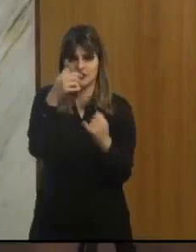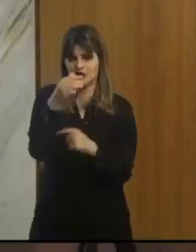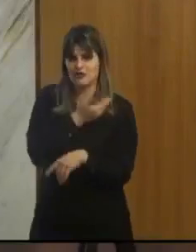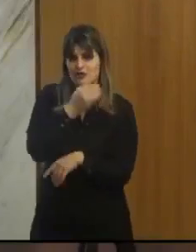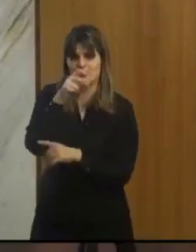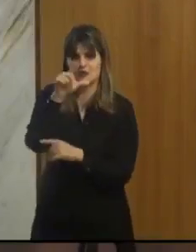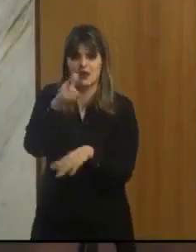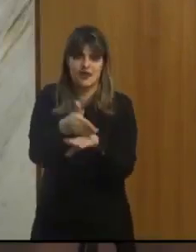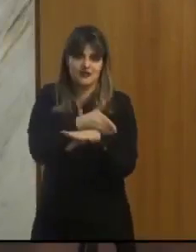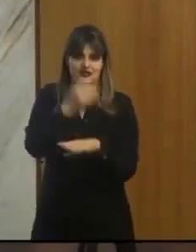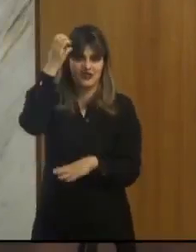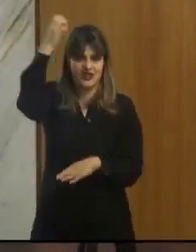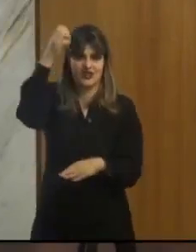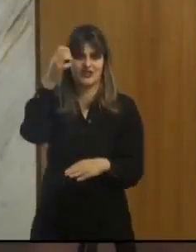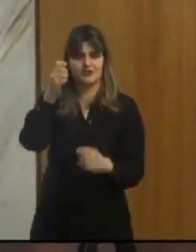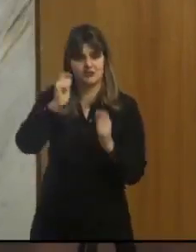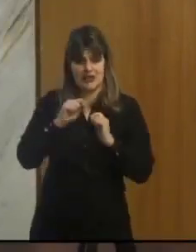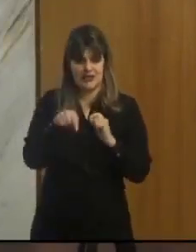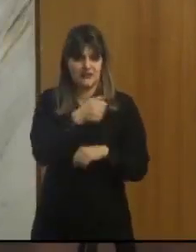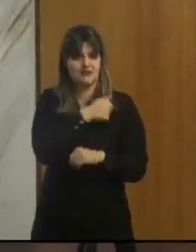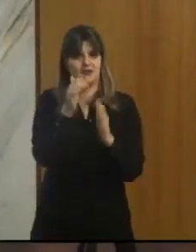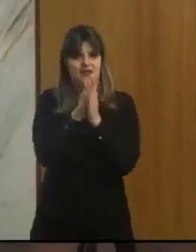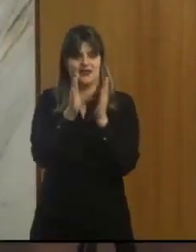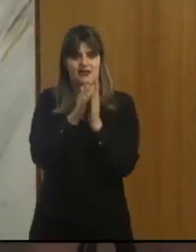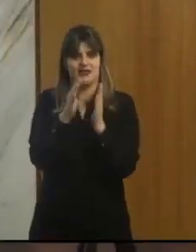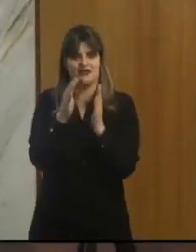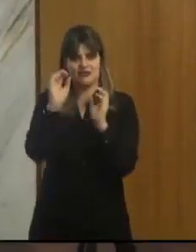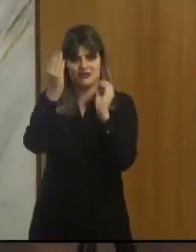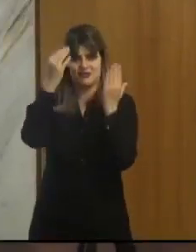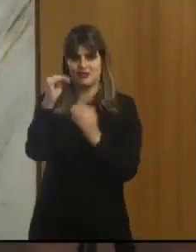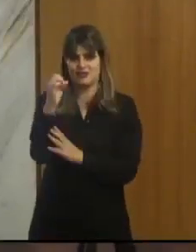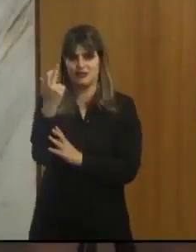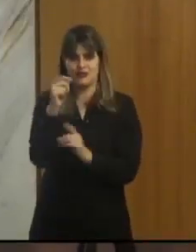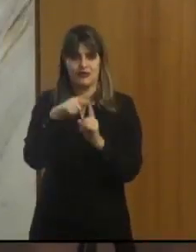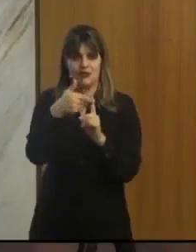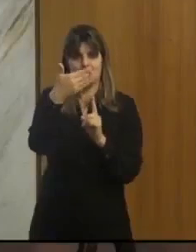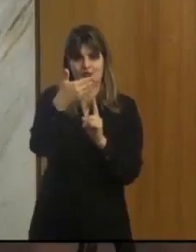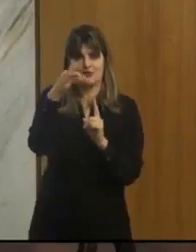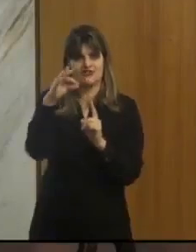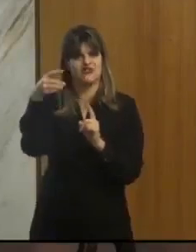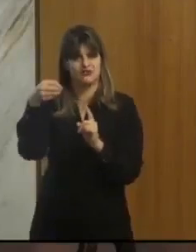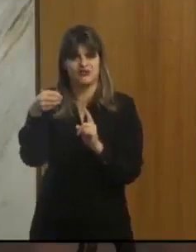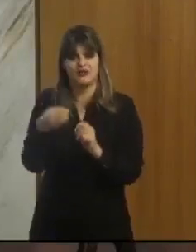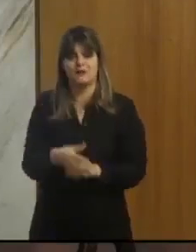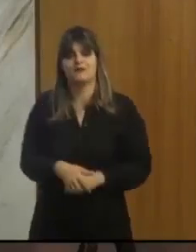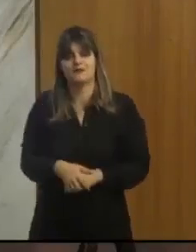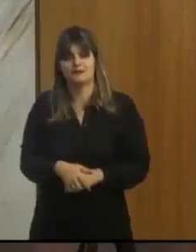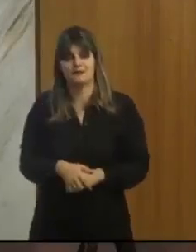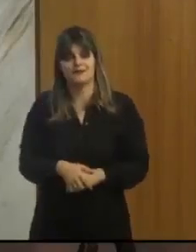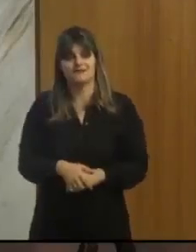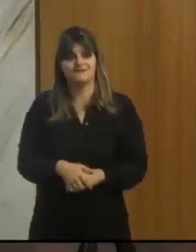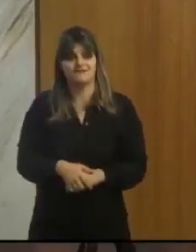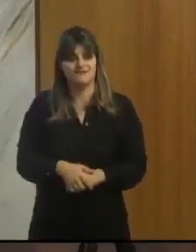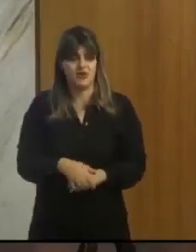ser rei. É aqui, na Igreja Matriz de Sor, onde ela está, 1490. Foi ele que